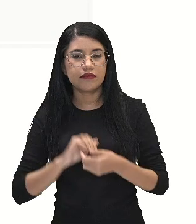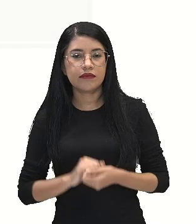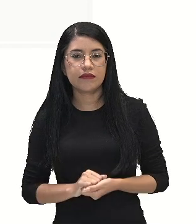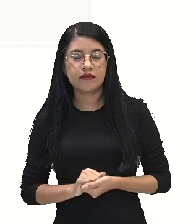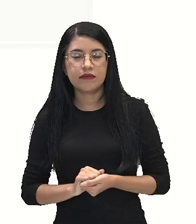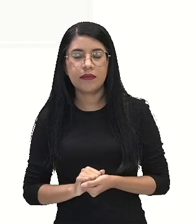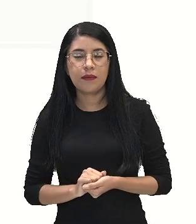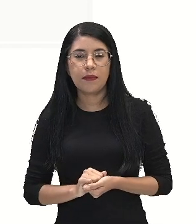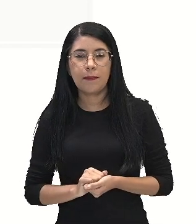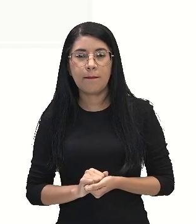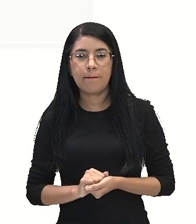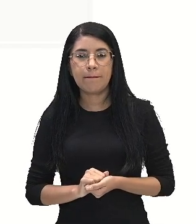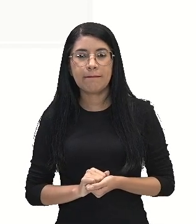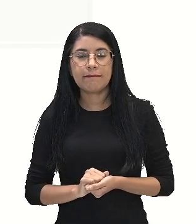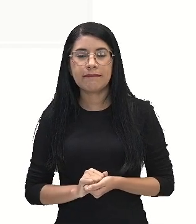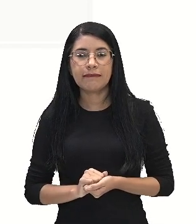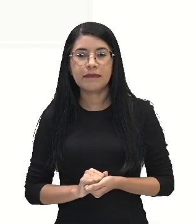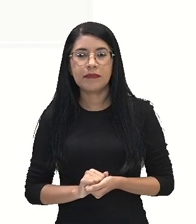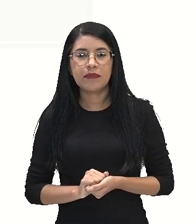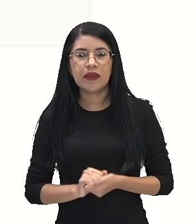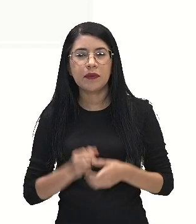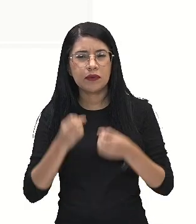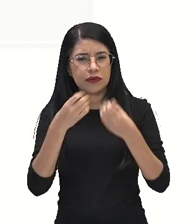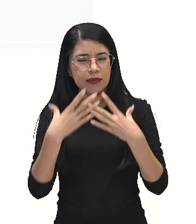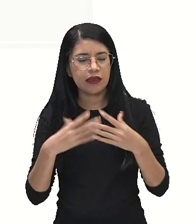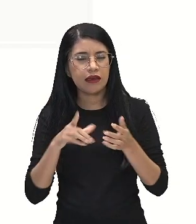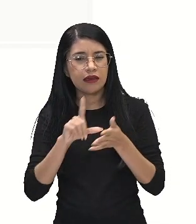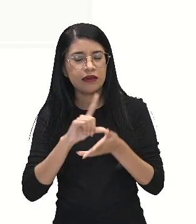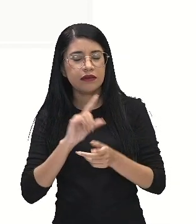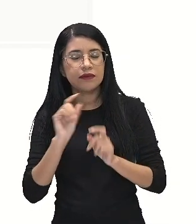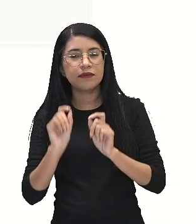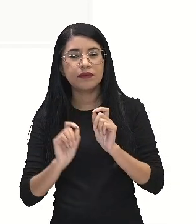5 raiz de 7. Lembra que eu falei para vocês que